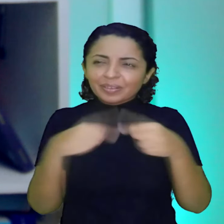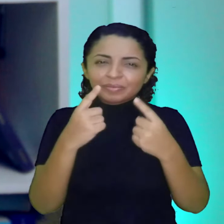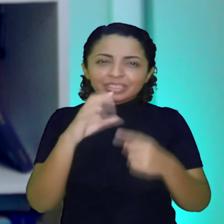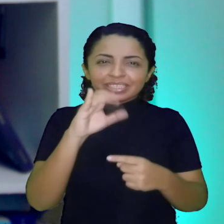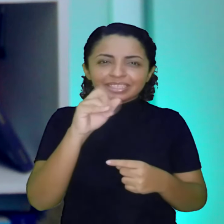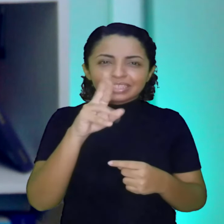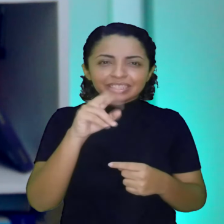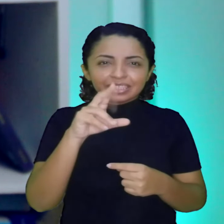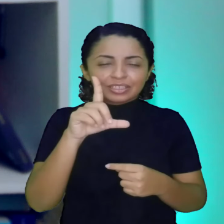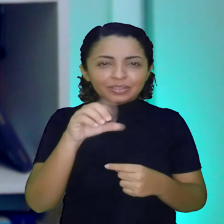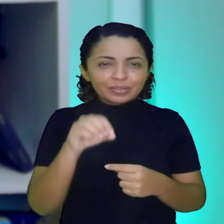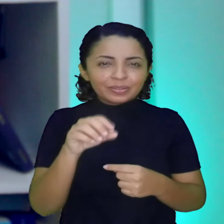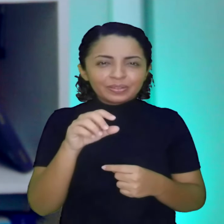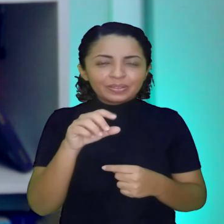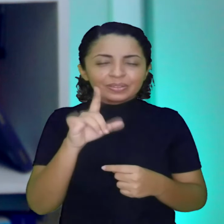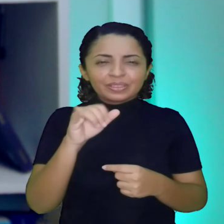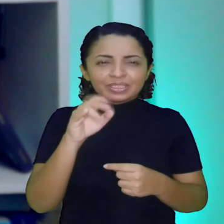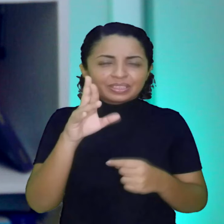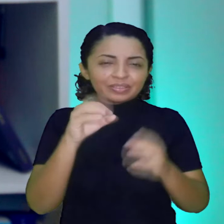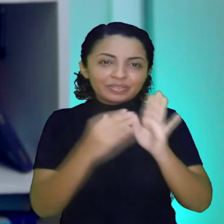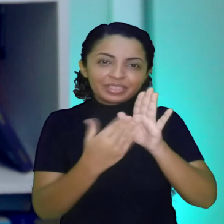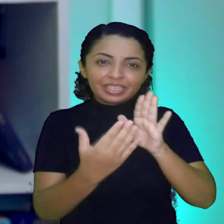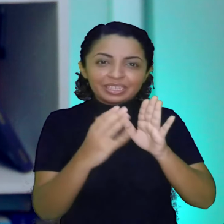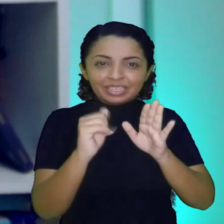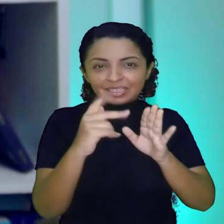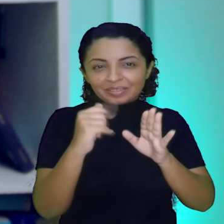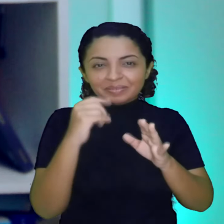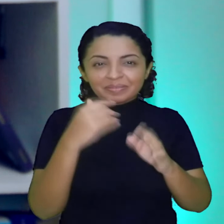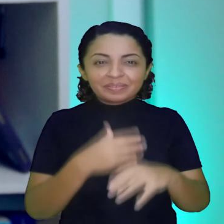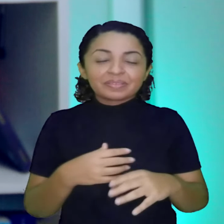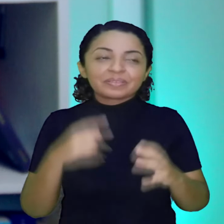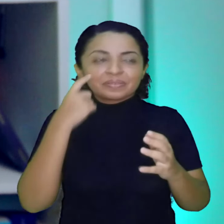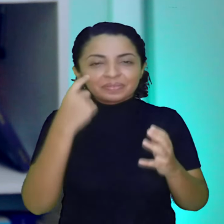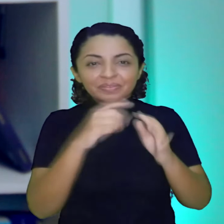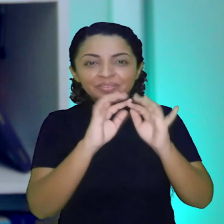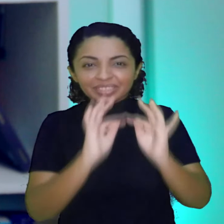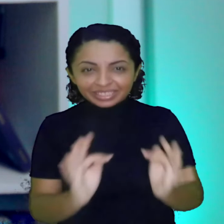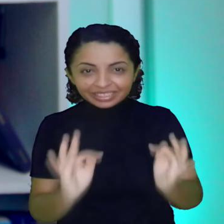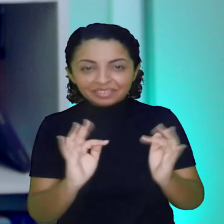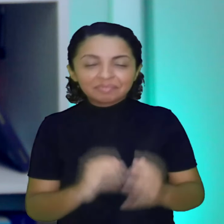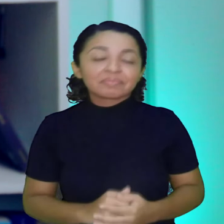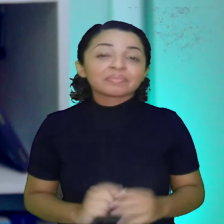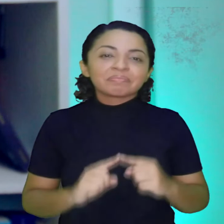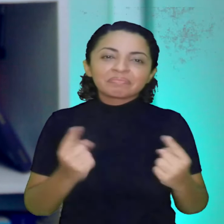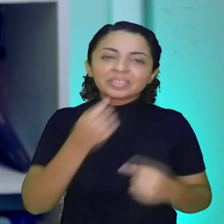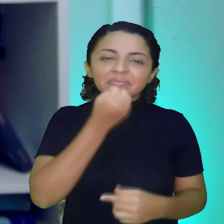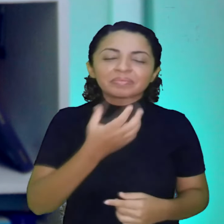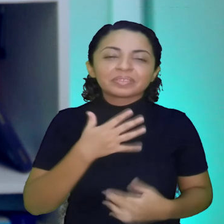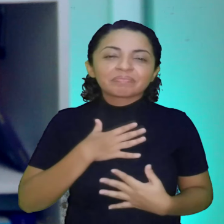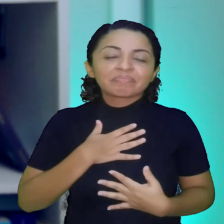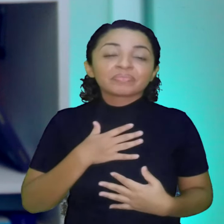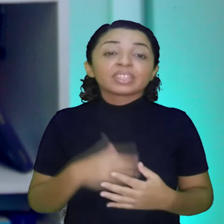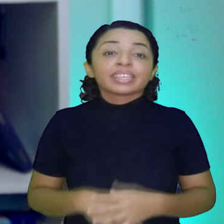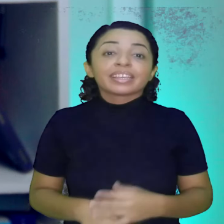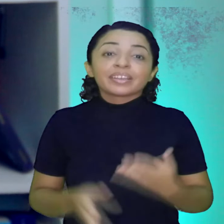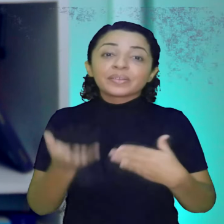alguns exemplos aí para você tirar a comparação. Capinha branca, assim, adorei a simplicidade dessa capa. Vamos falar